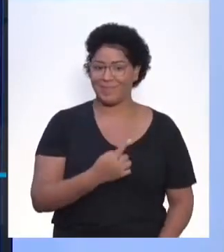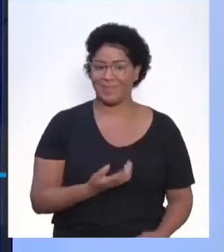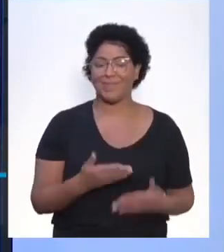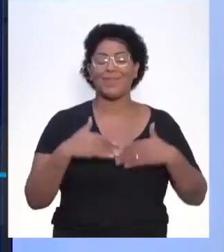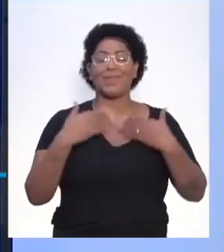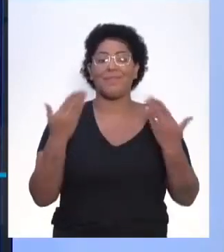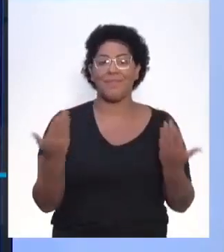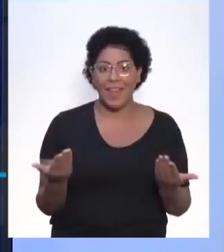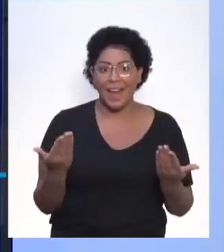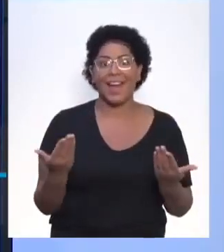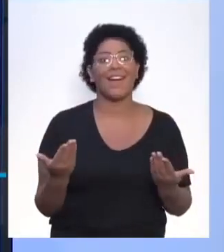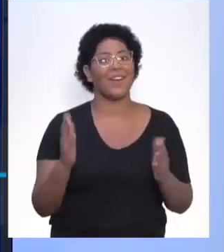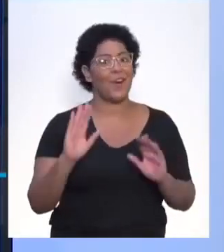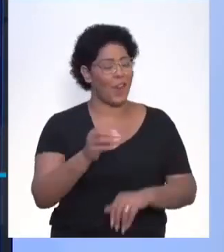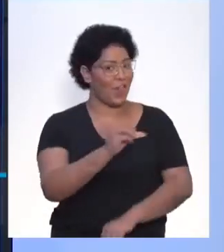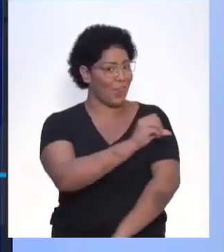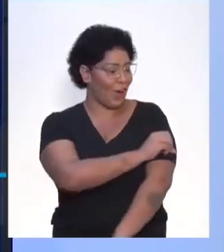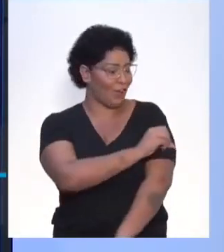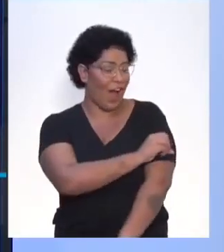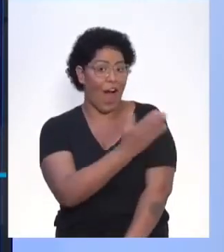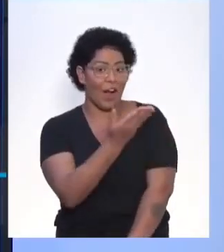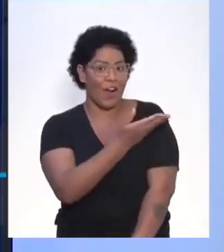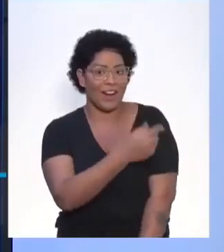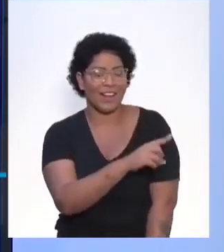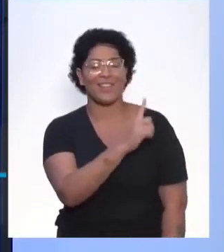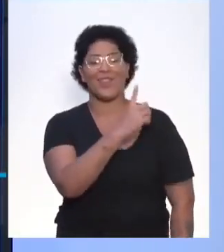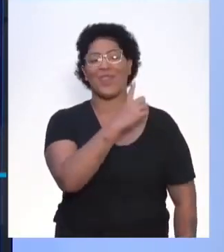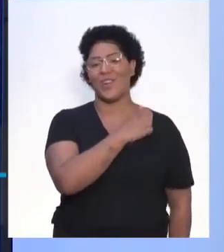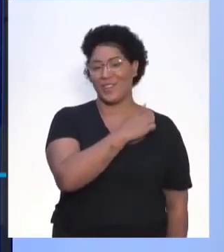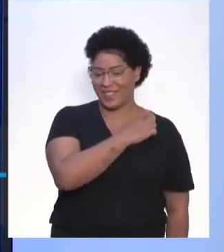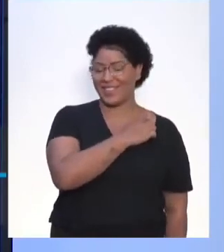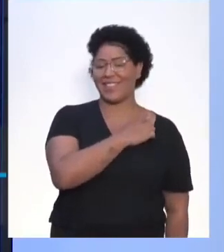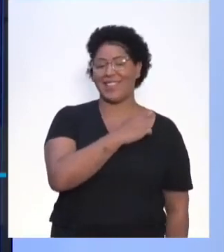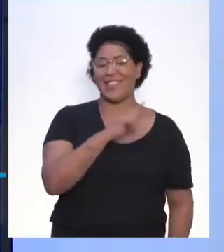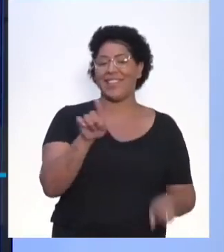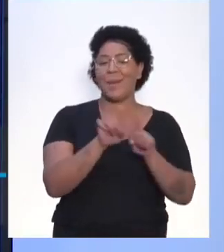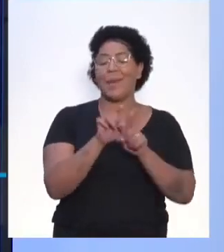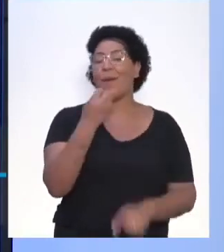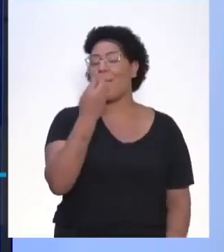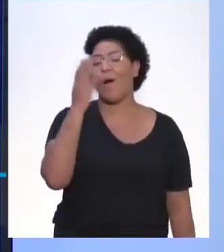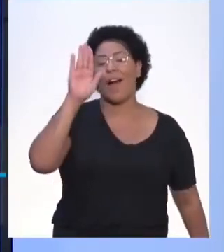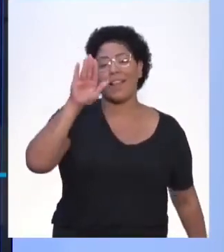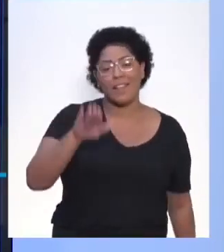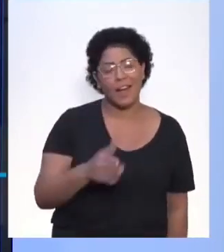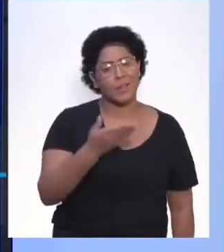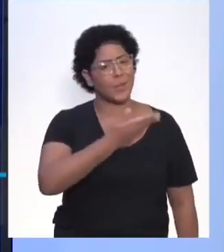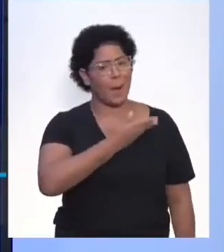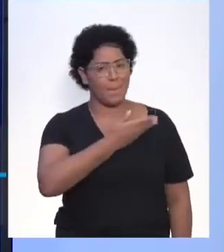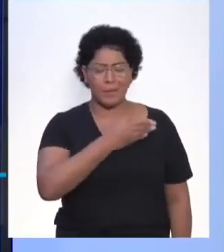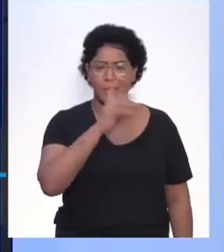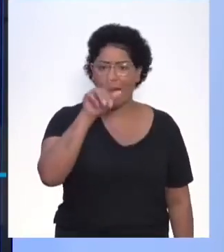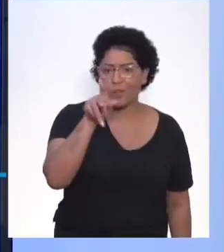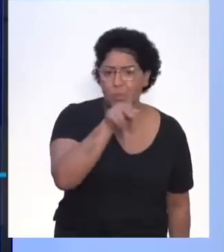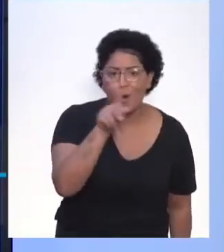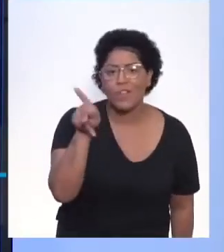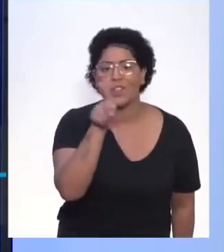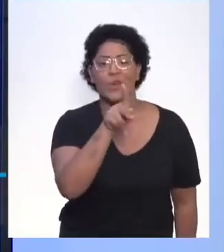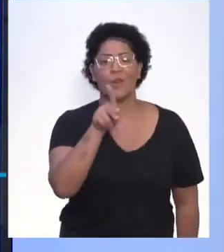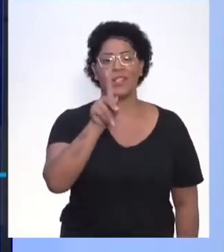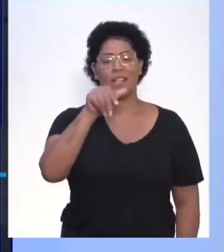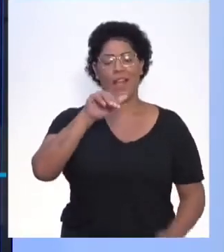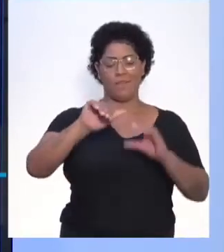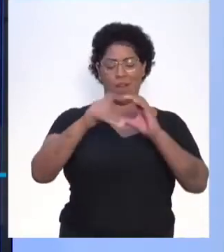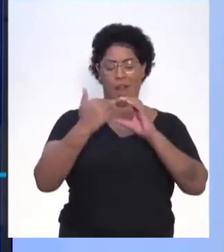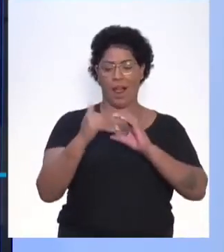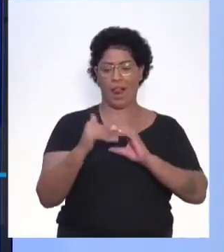enfim, ensino médio. E boa tarde também aos professores guerreiros e parceiros que estão nos acompanhando no